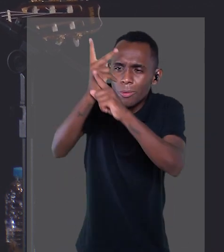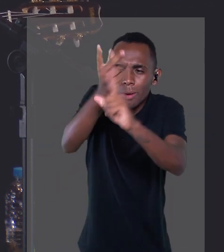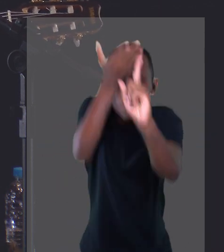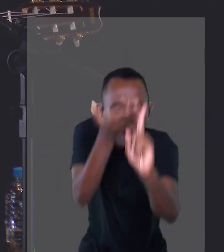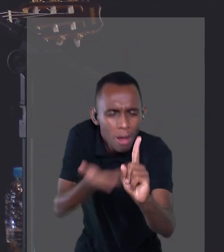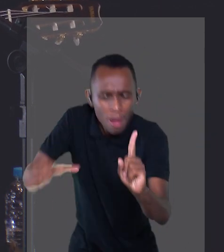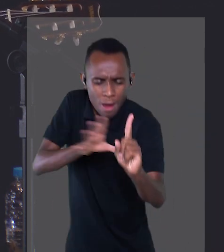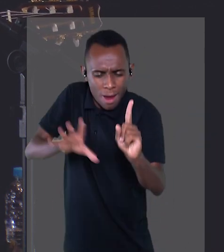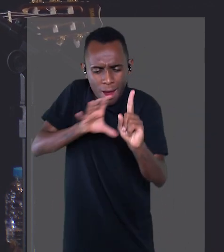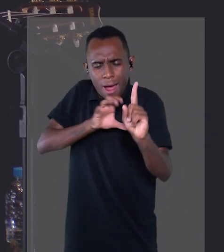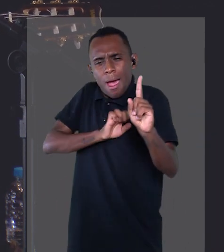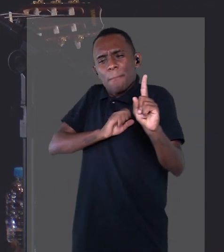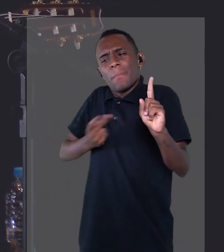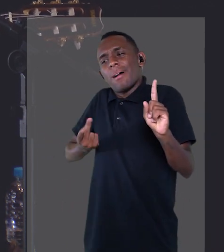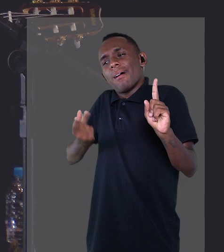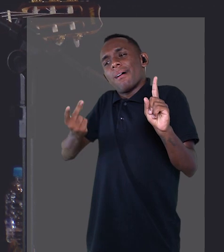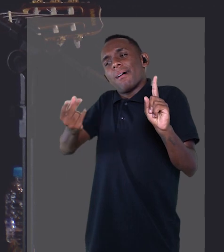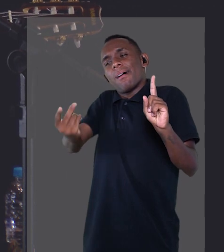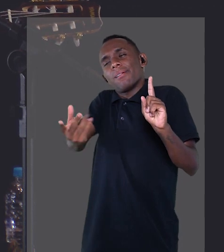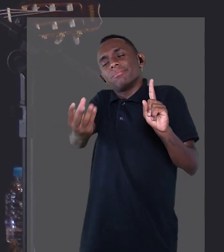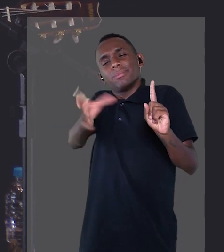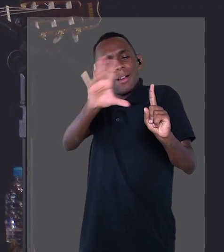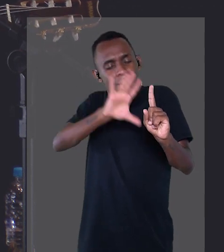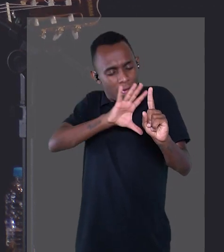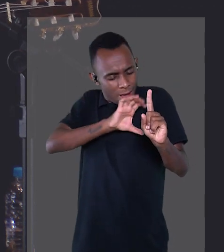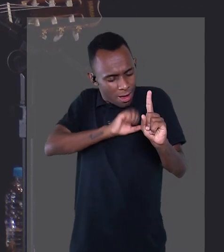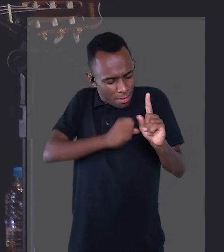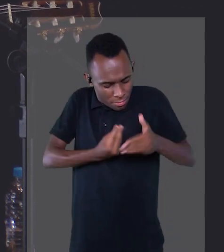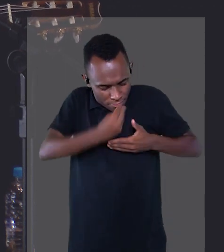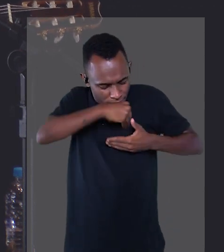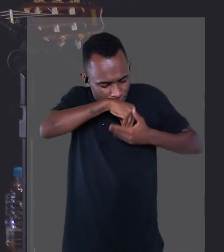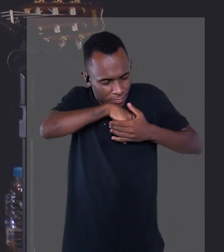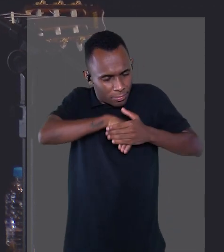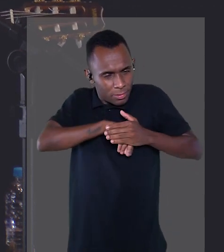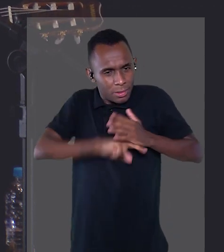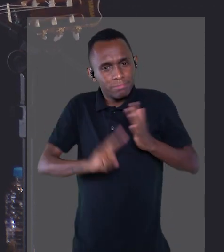amar, para sempre aqui dentro de mim.